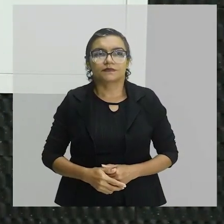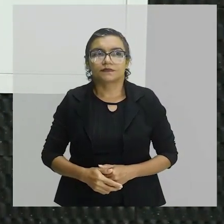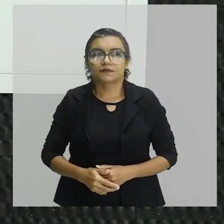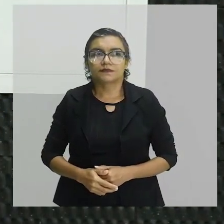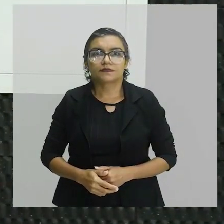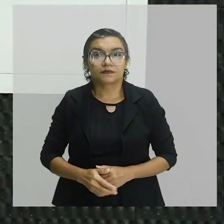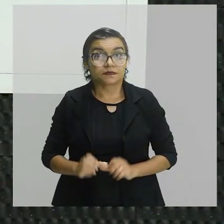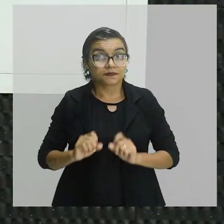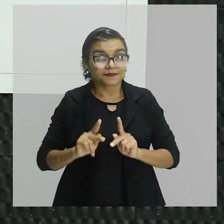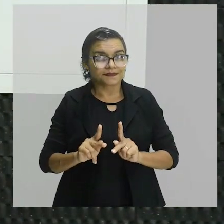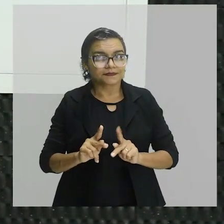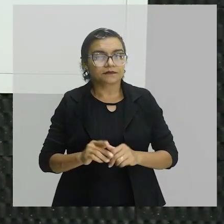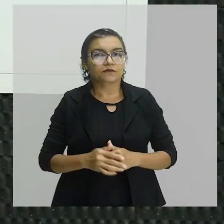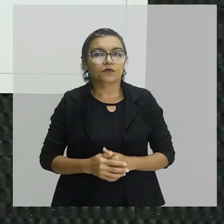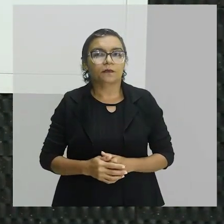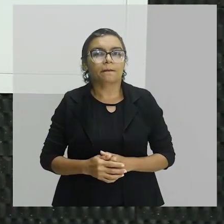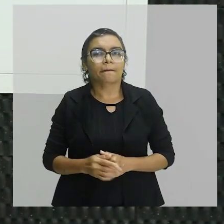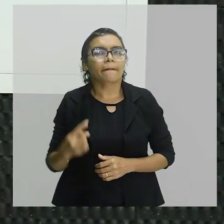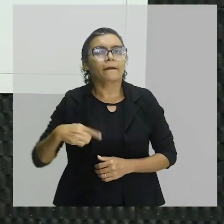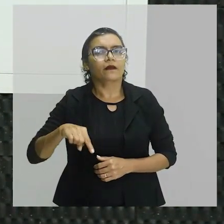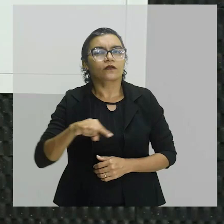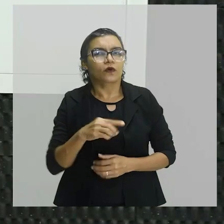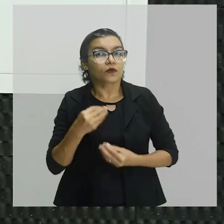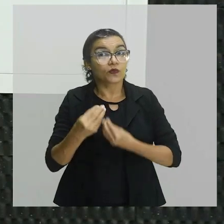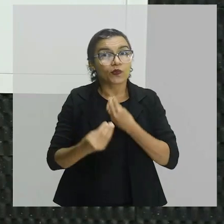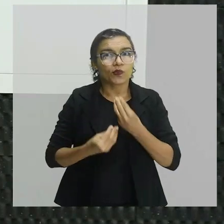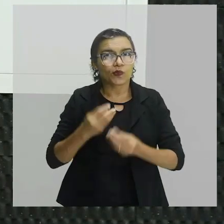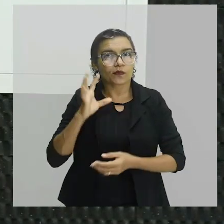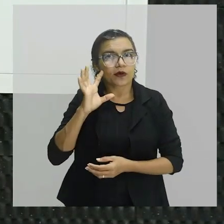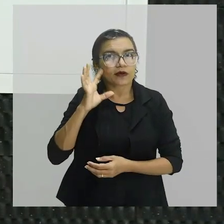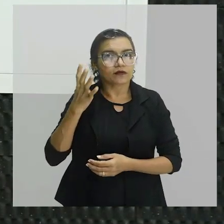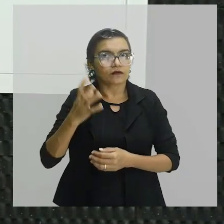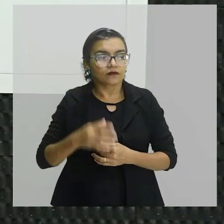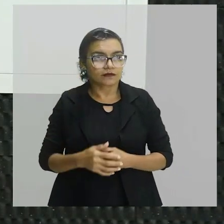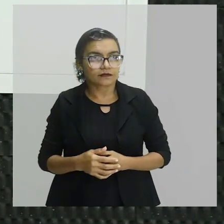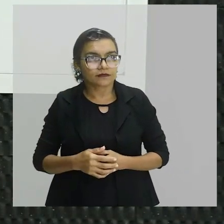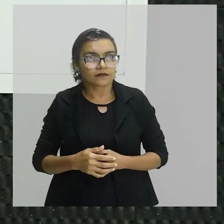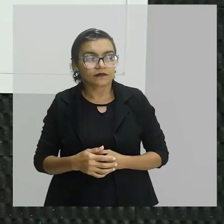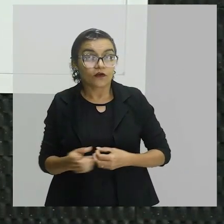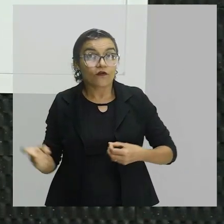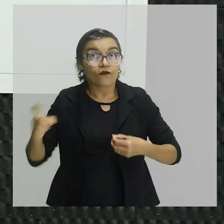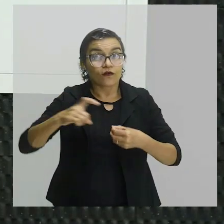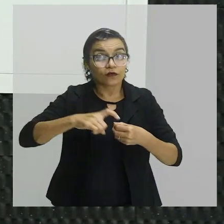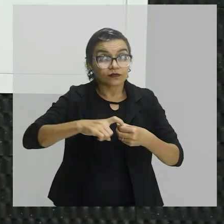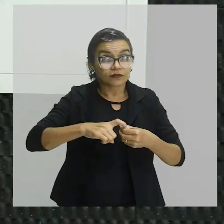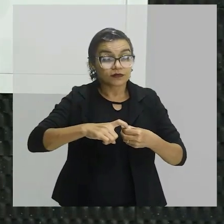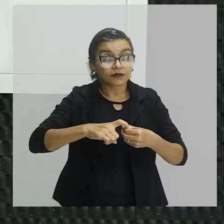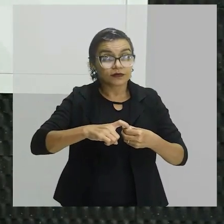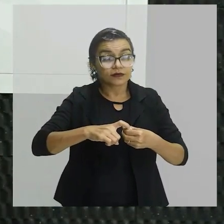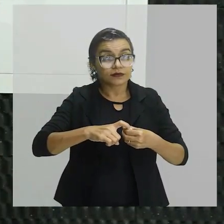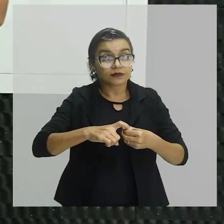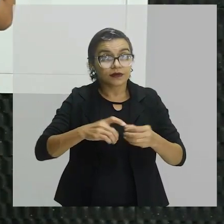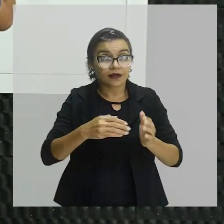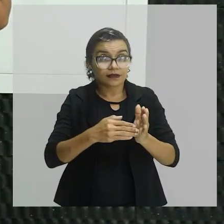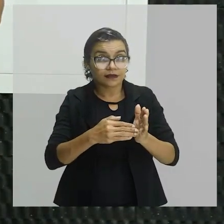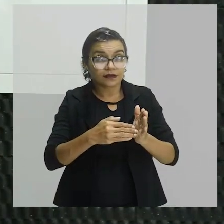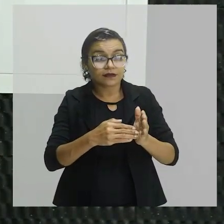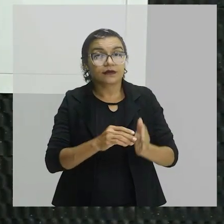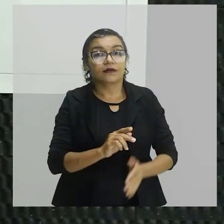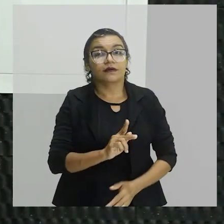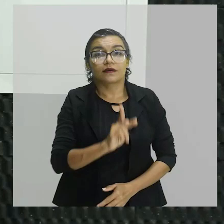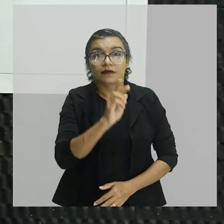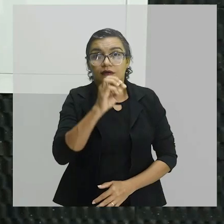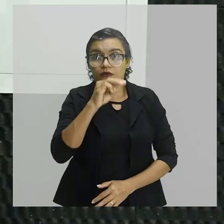tá aqui. O que é que nós vamos fazer? Nós vamos retornar até quilômetros, tá ok? Então nós vamos voltar